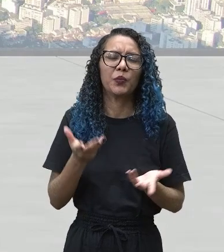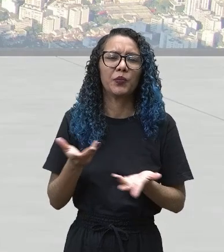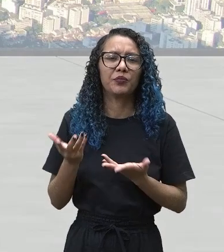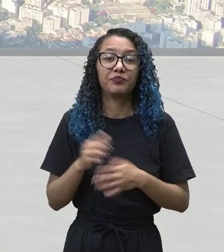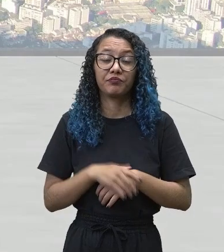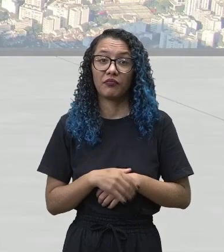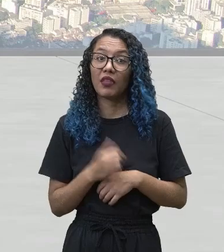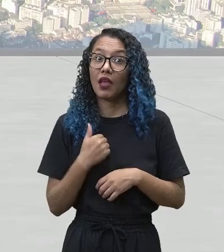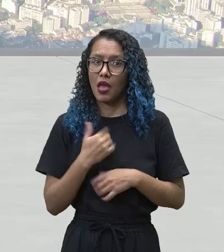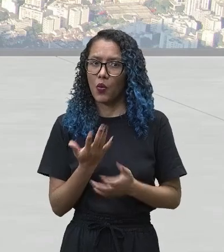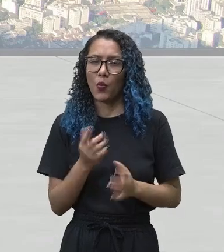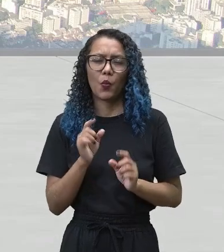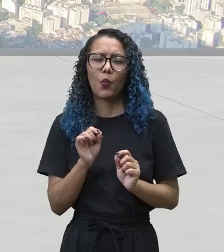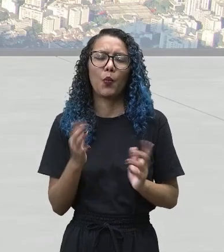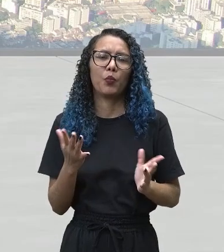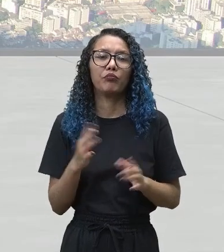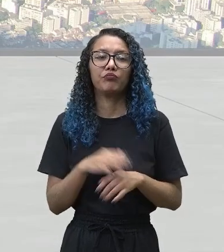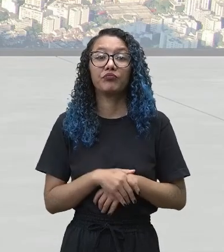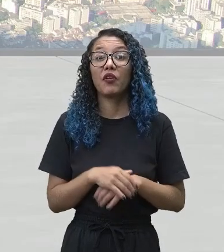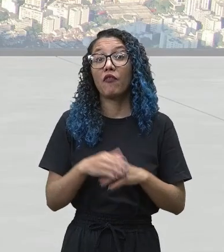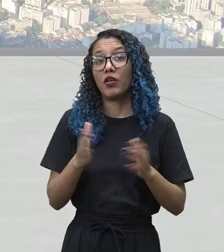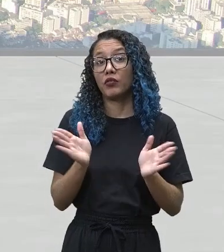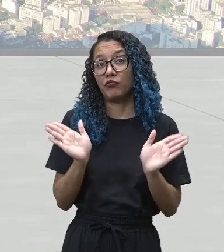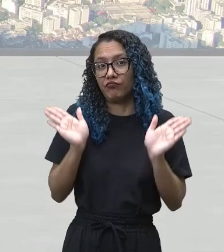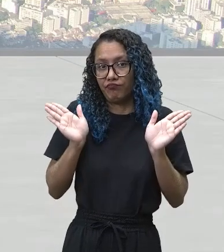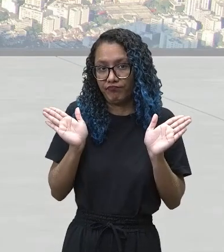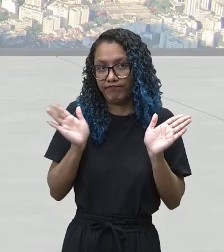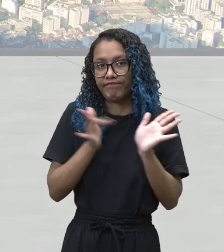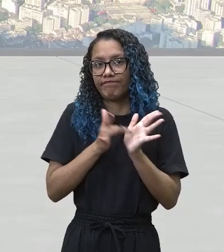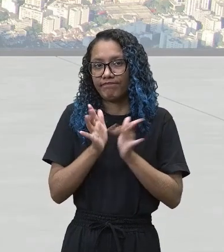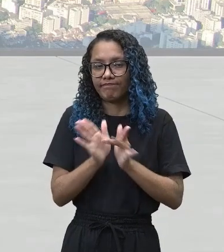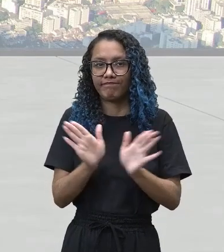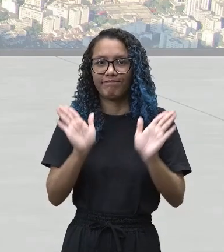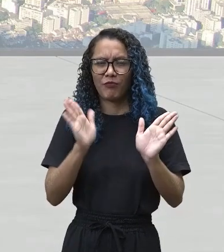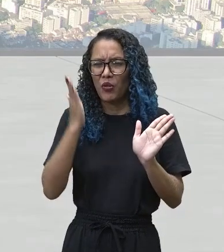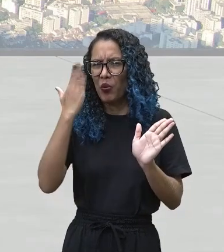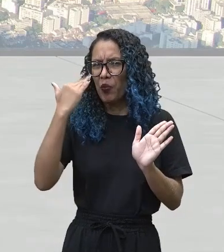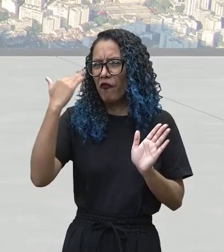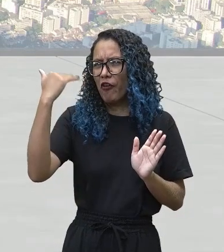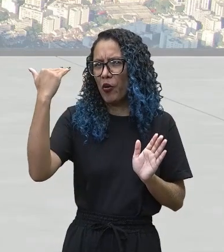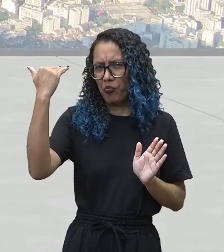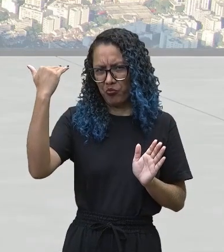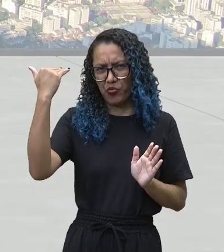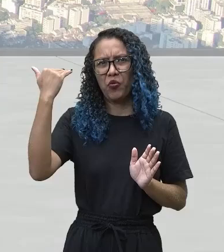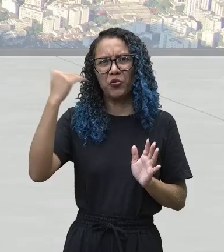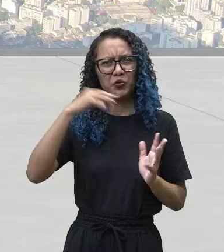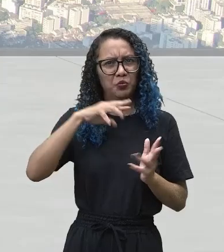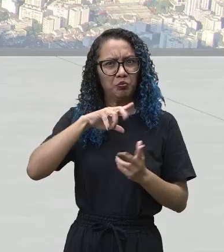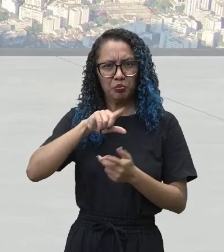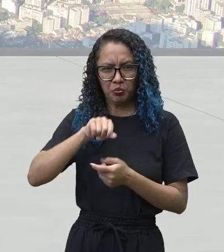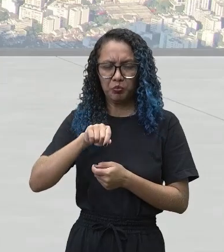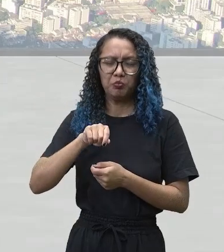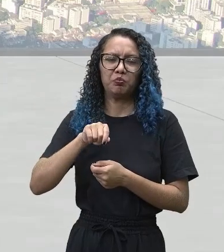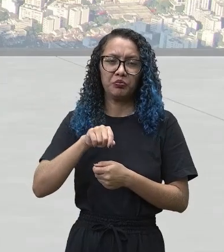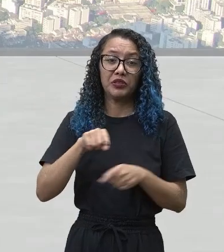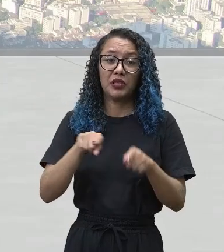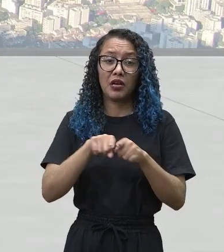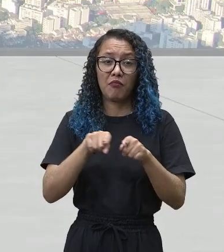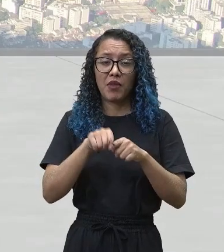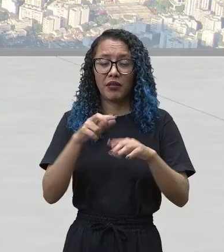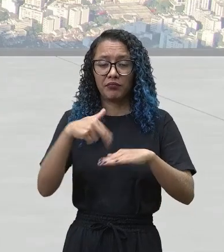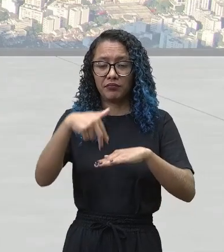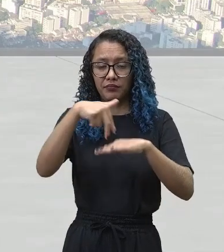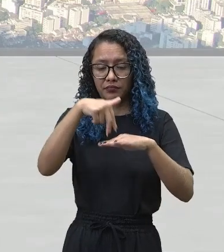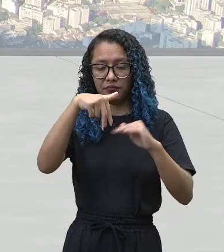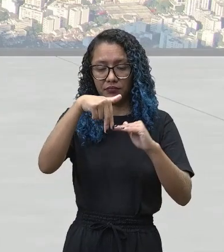Eu consigo ver, por exemplo, o Cristo Redentor, famosíssimo, né, no mundo inteiro. Abaixo, aos